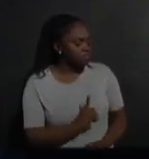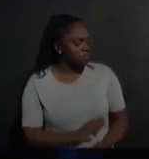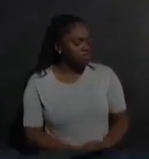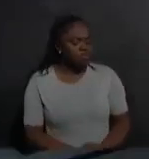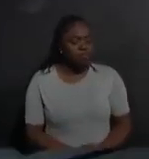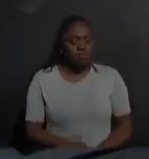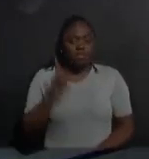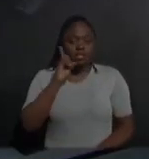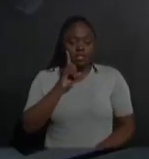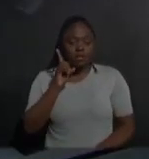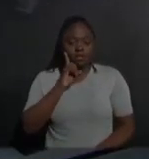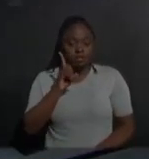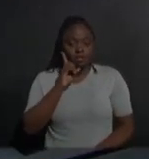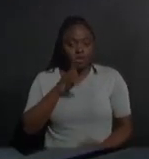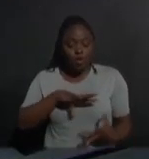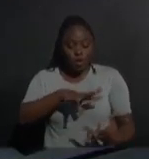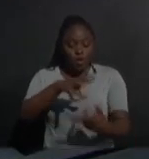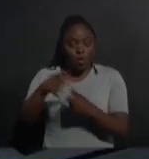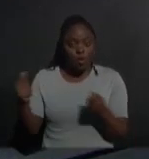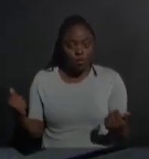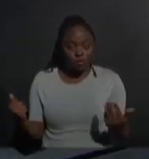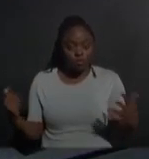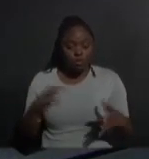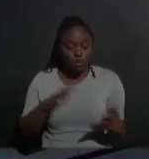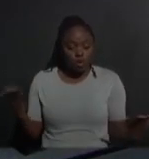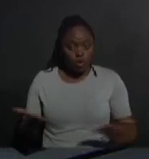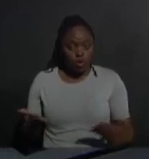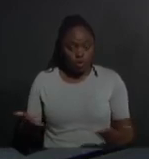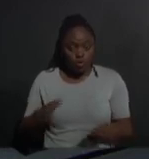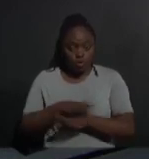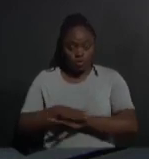Estados Unidos, gente, se o mundo acabar hoje, Estados Unidos acaba daqui a 50 anos.